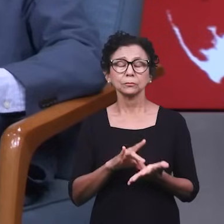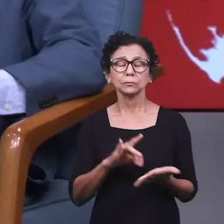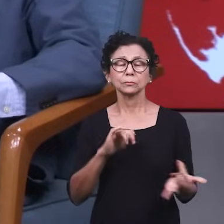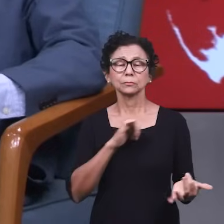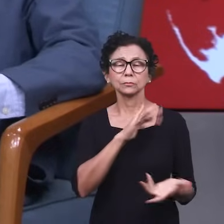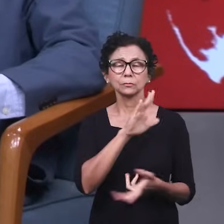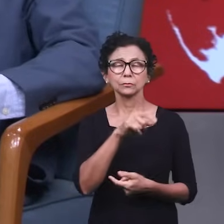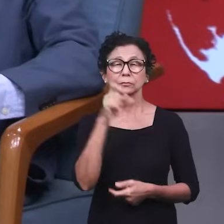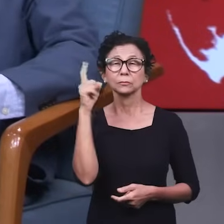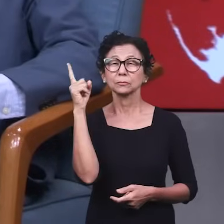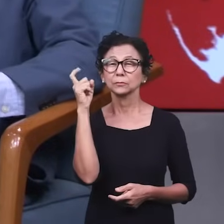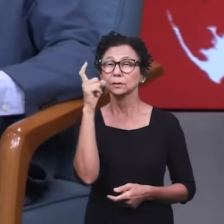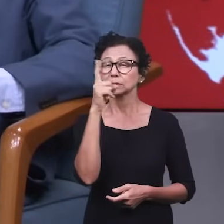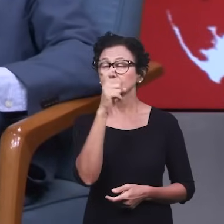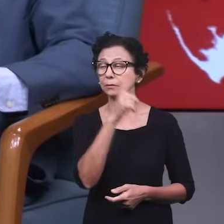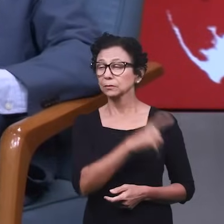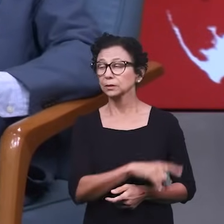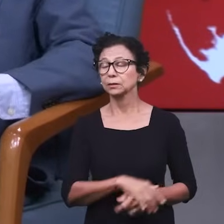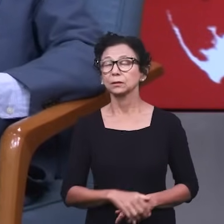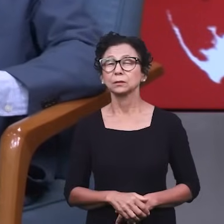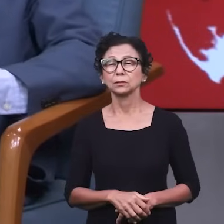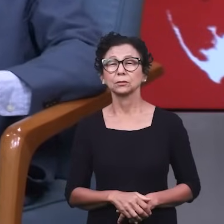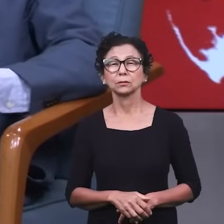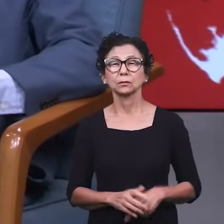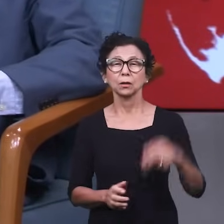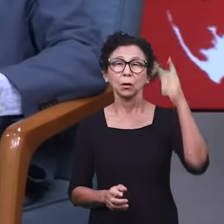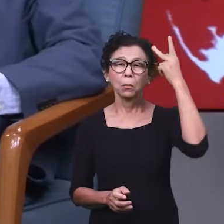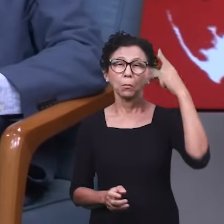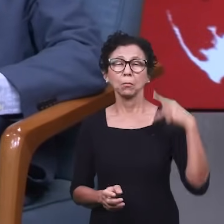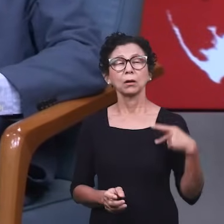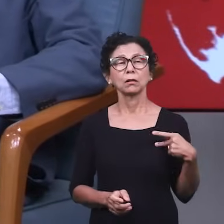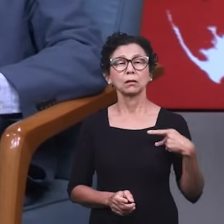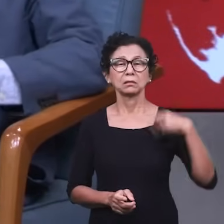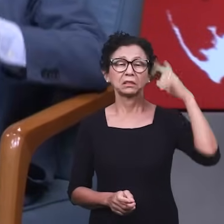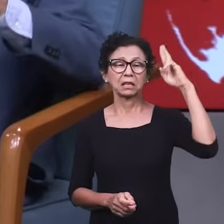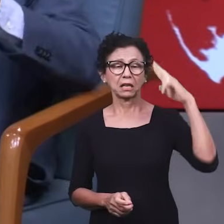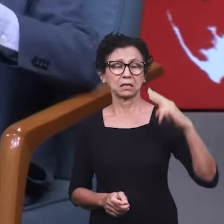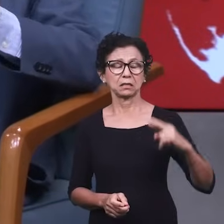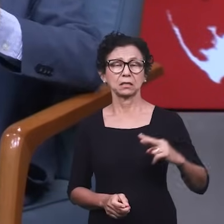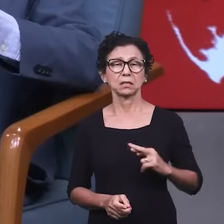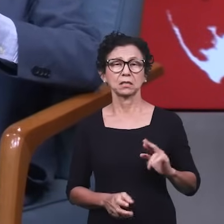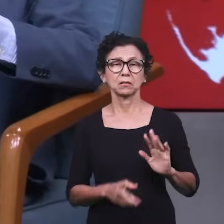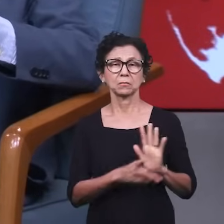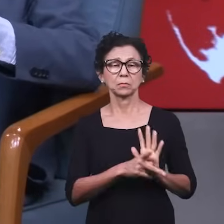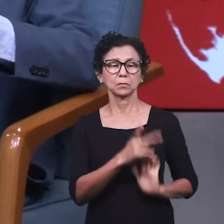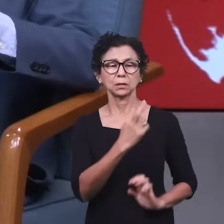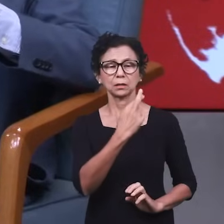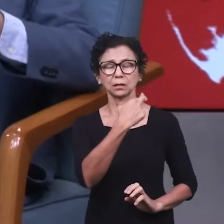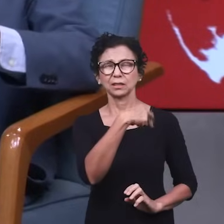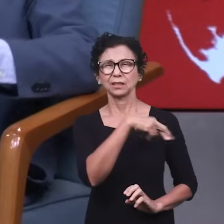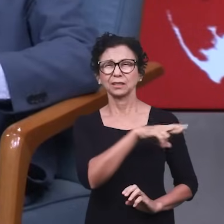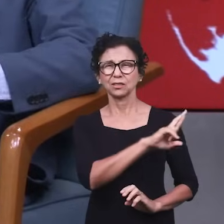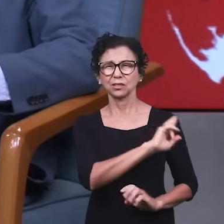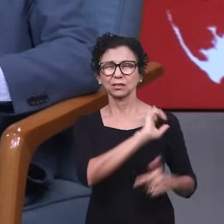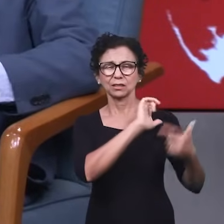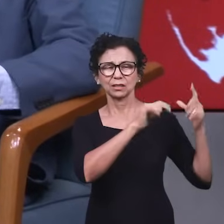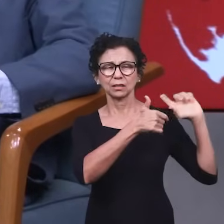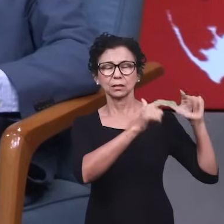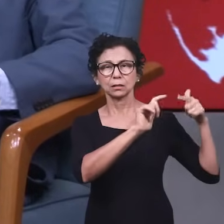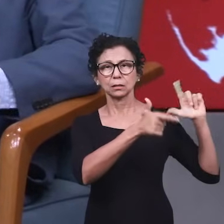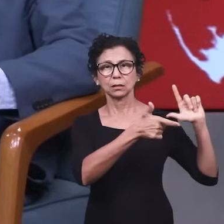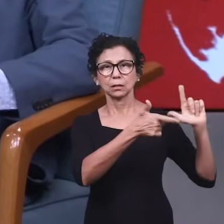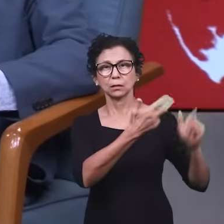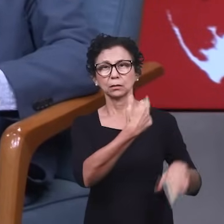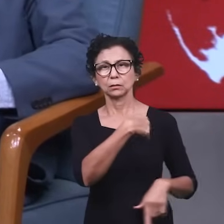um mundo difícil, um mundo muito da razão. A própria religião hoje, a